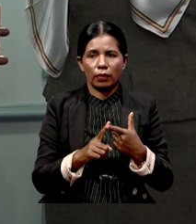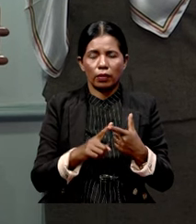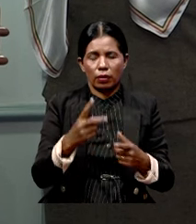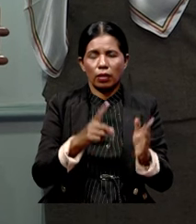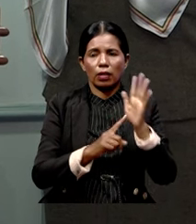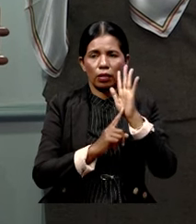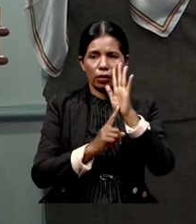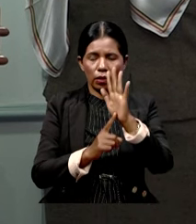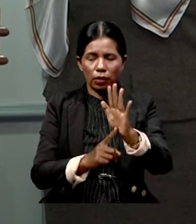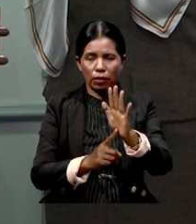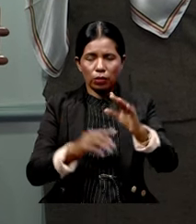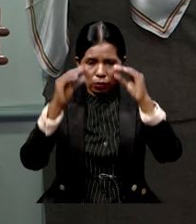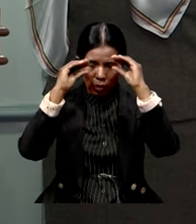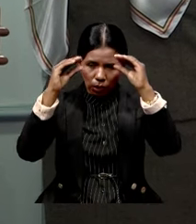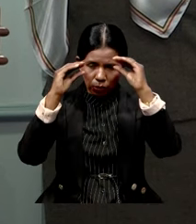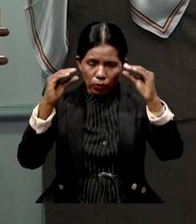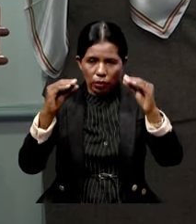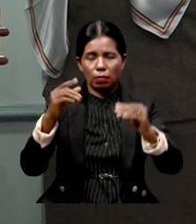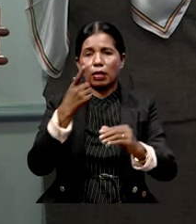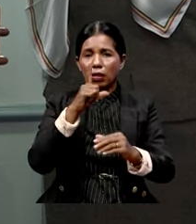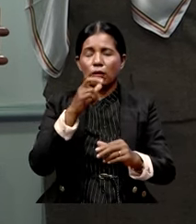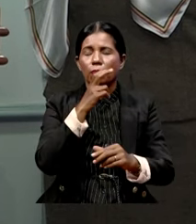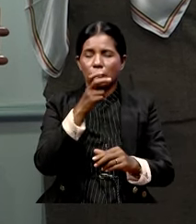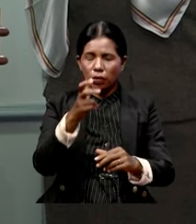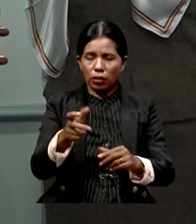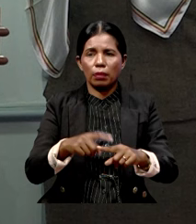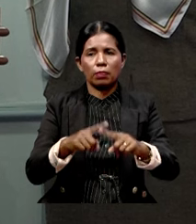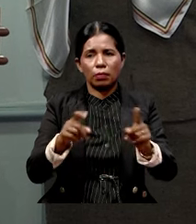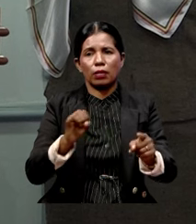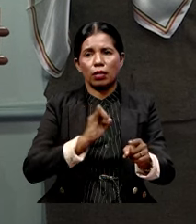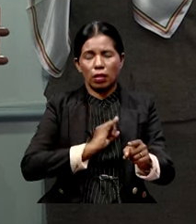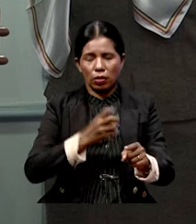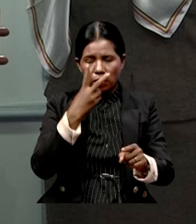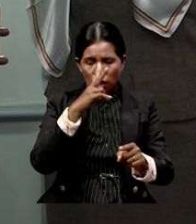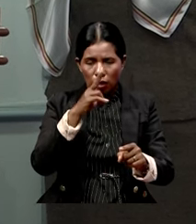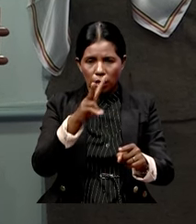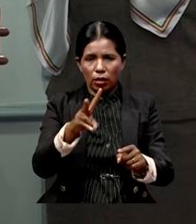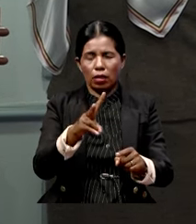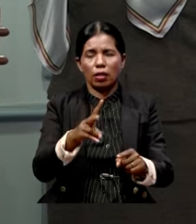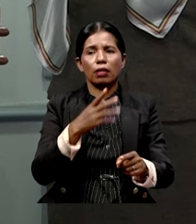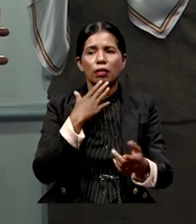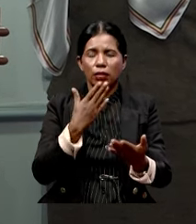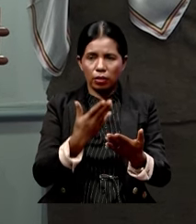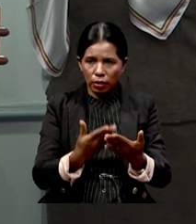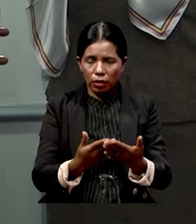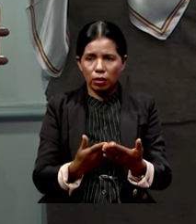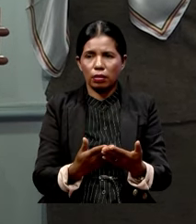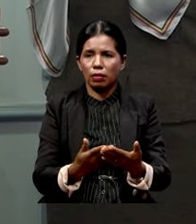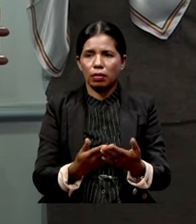divulgar, ensinar a língua portuguesa, mas ele fez-me ver também que